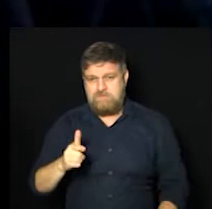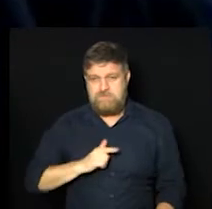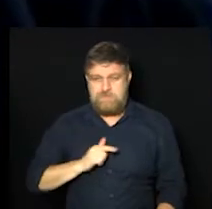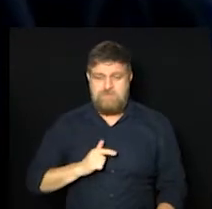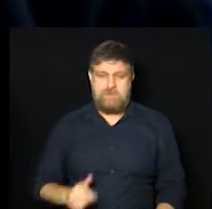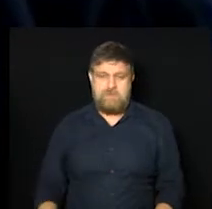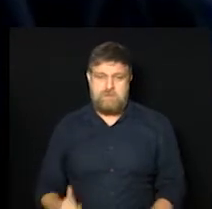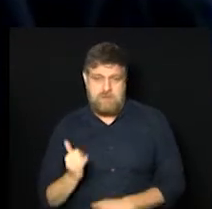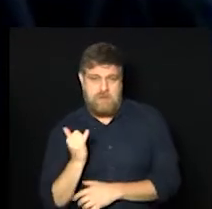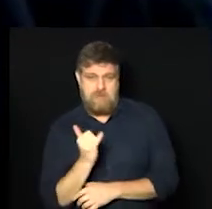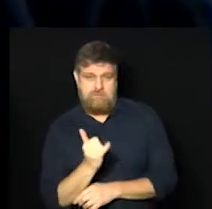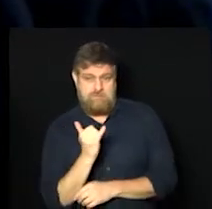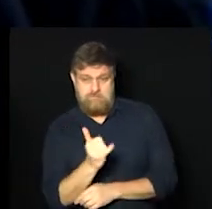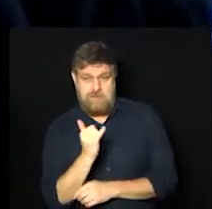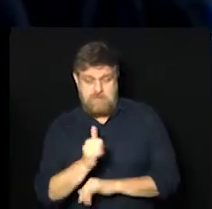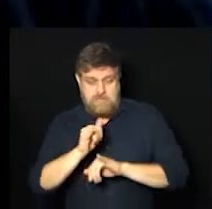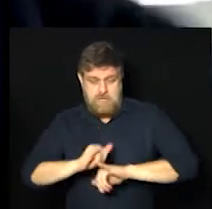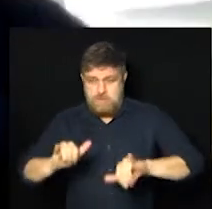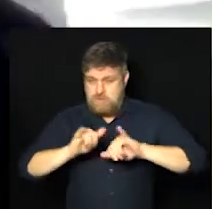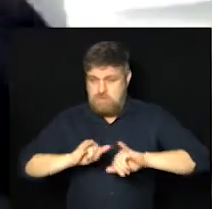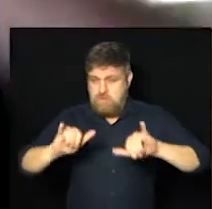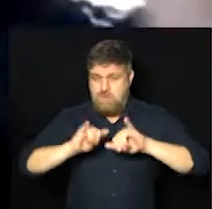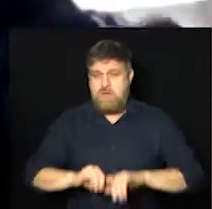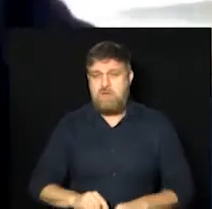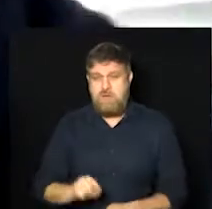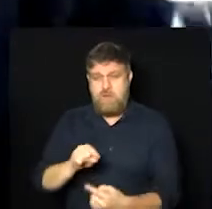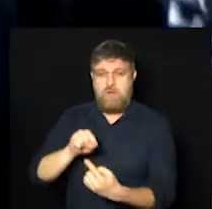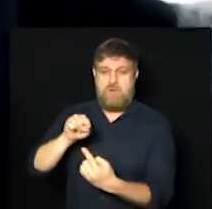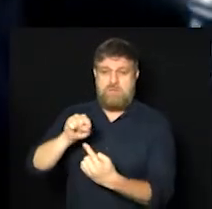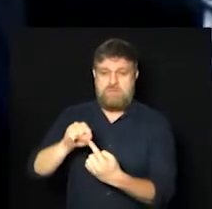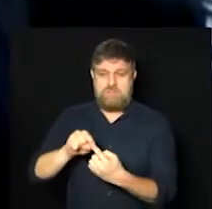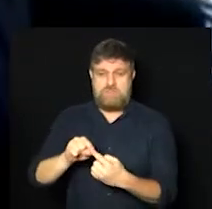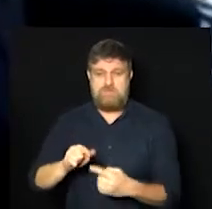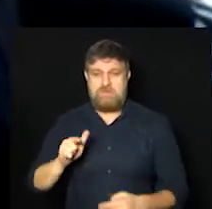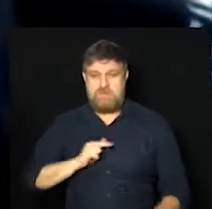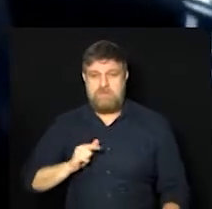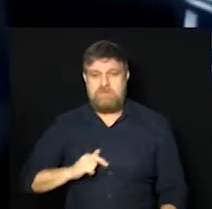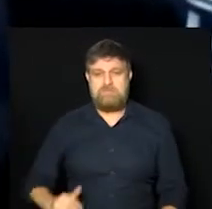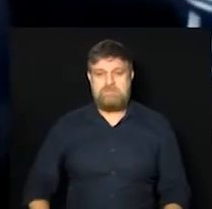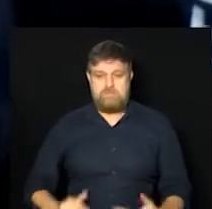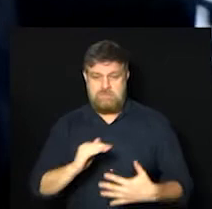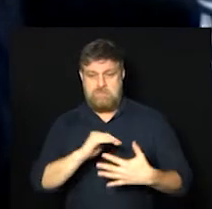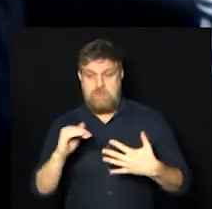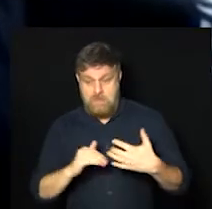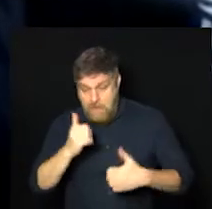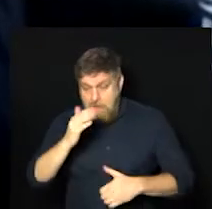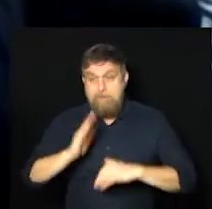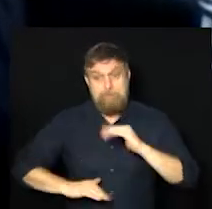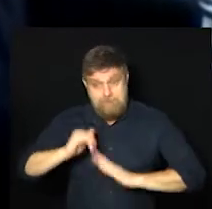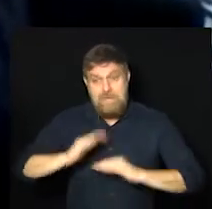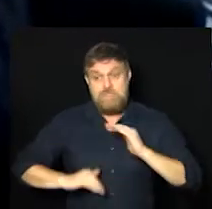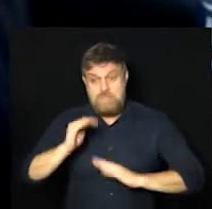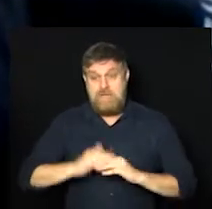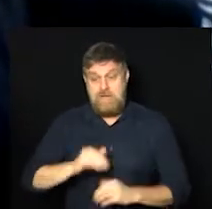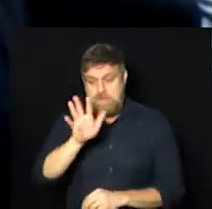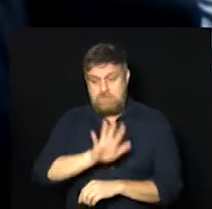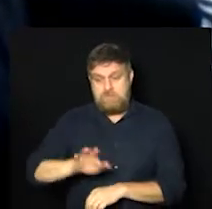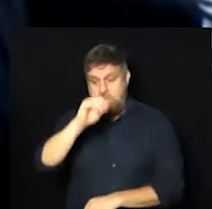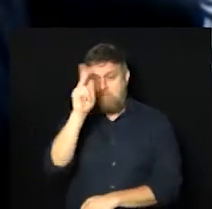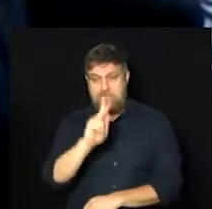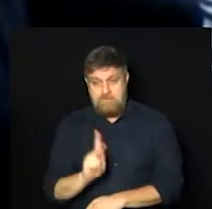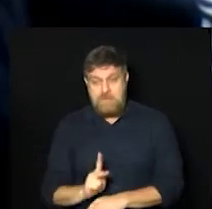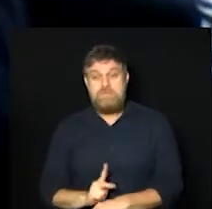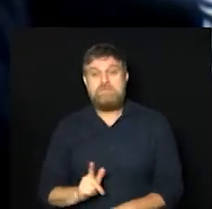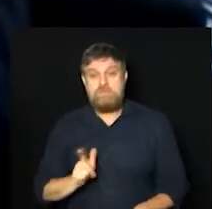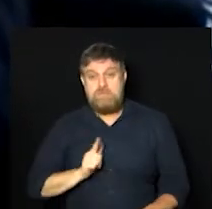questão de divulgar isso no sentido dos outros esportes, é a modalidade mais praticada do país, é a modalidade que